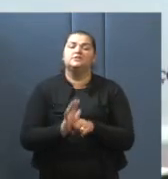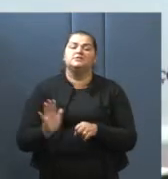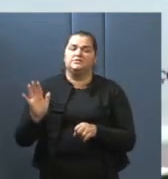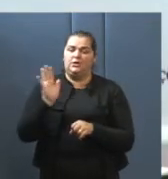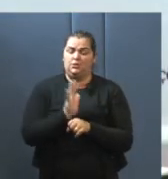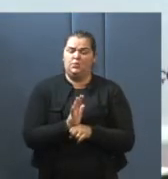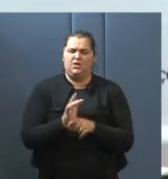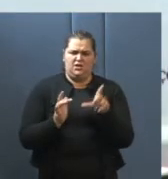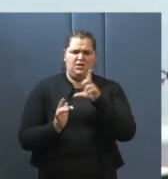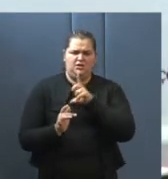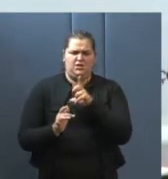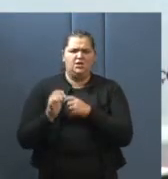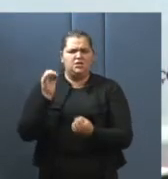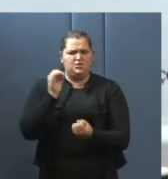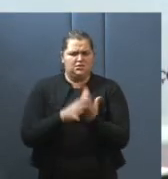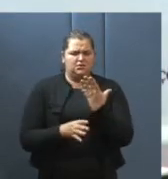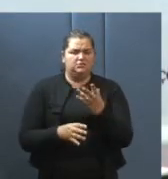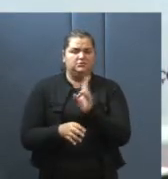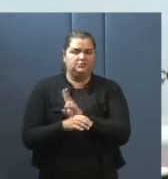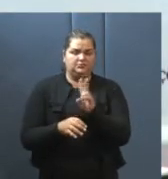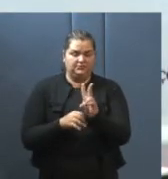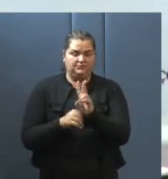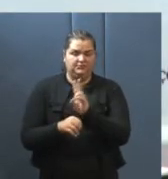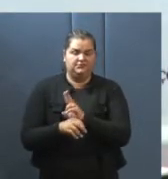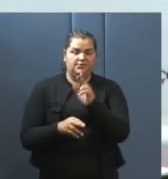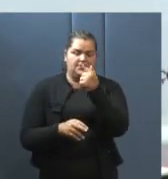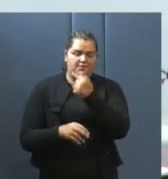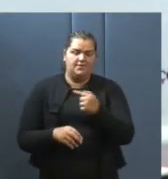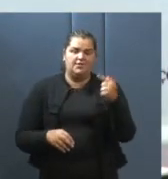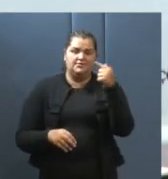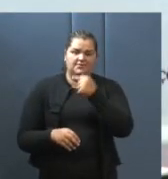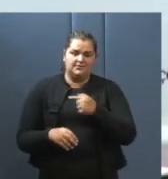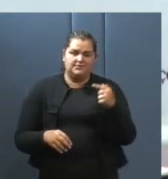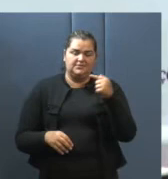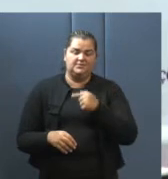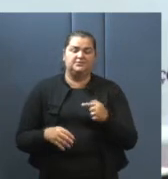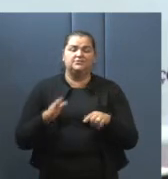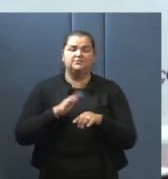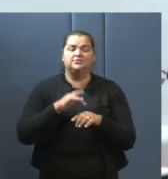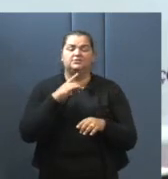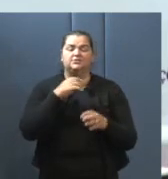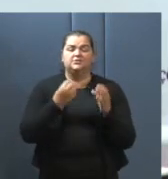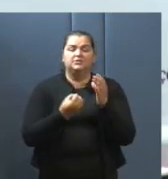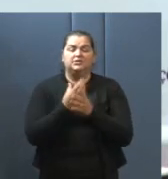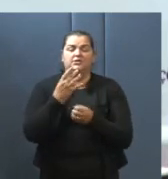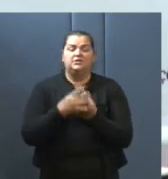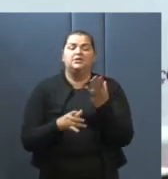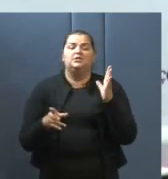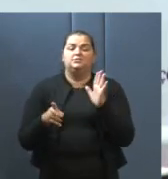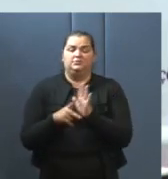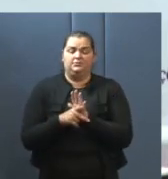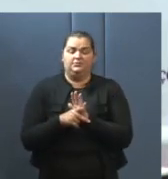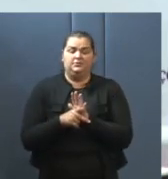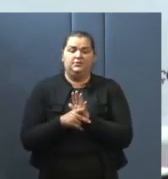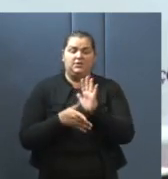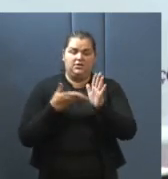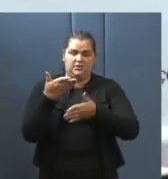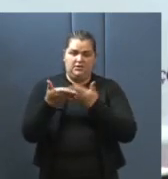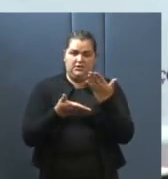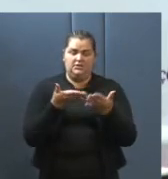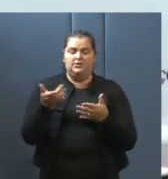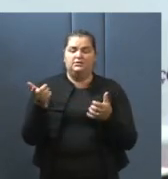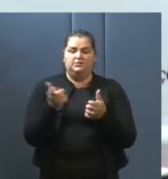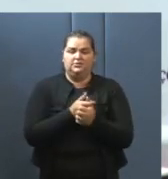A gente tem feito defesas quase que semanais, a equipe do Caio, extremamente atuante nesses casos, mas o tratamento de